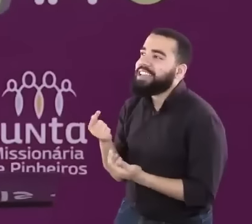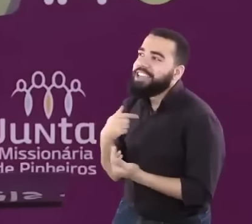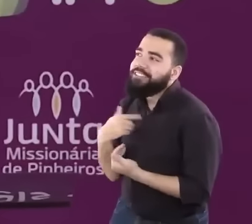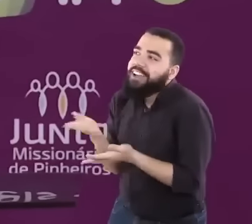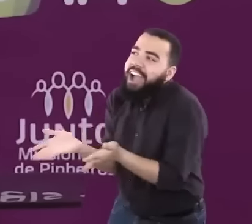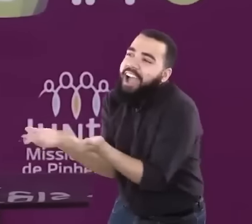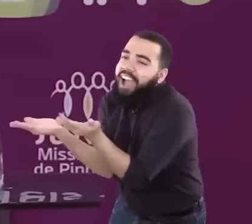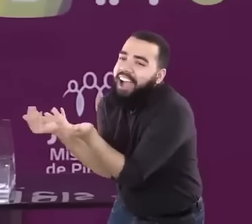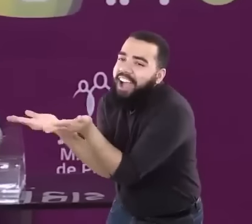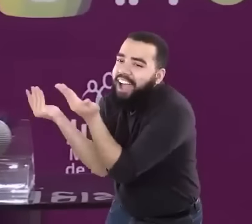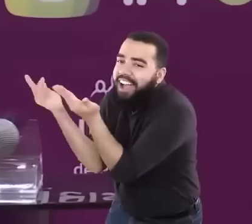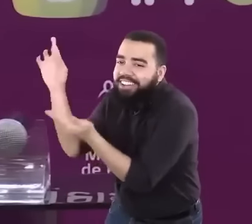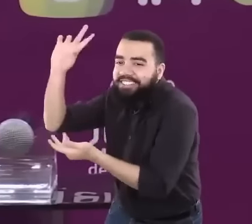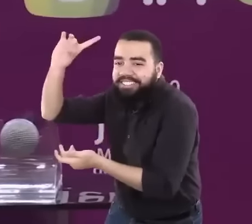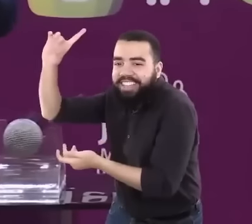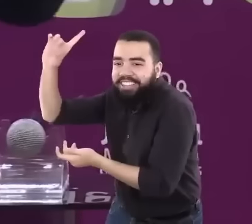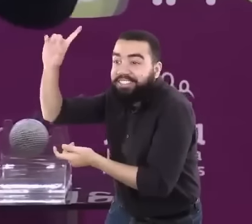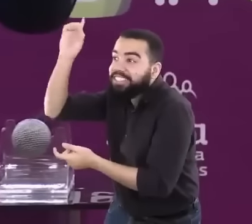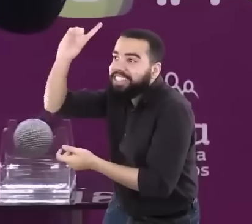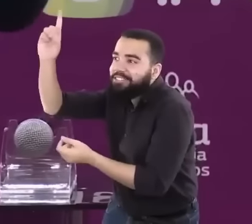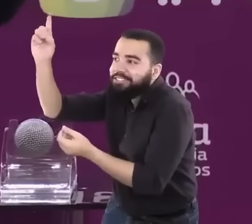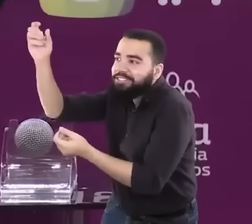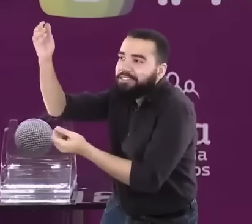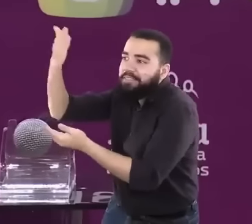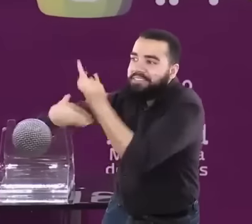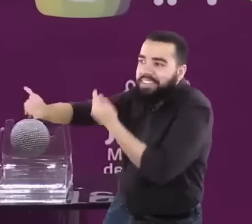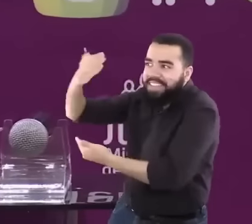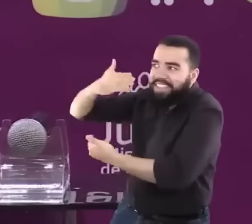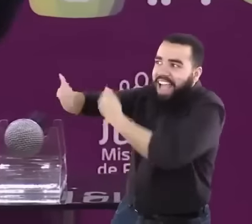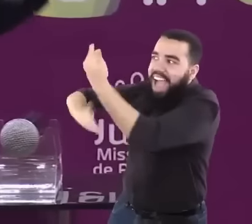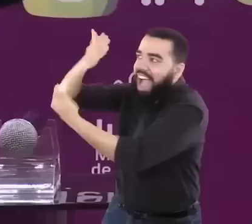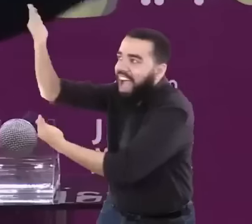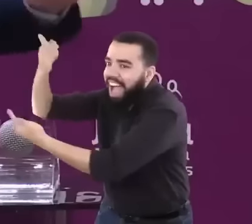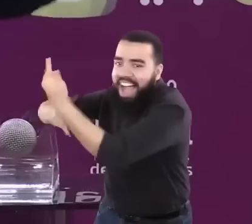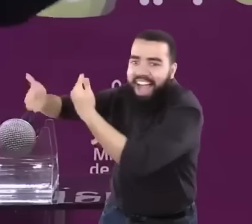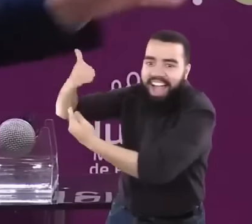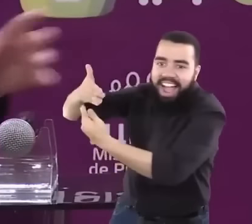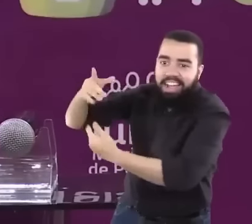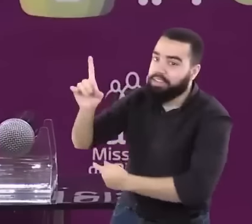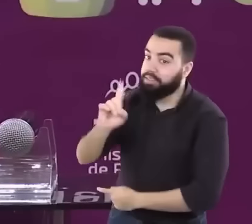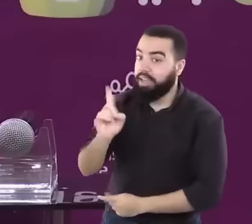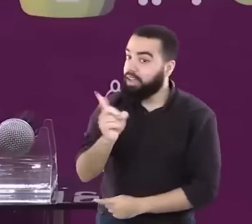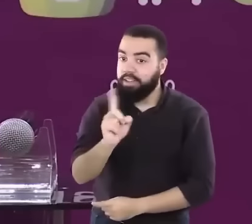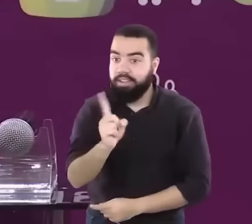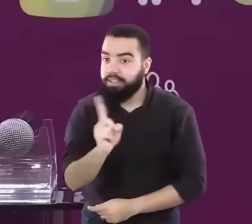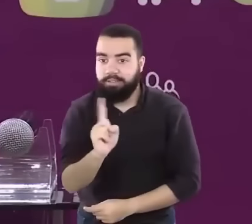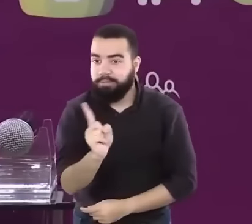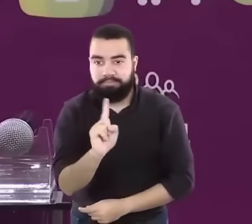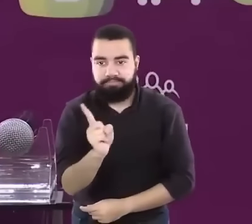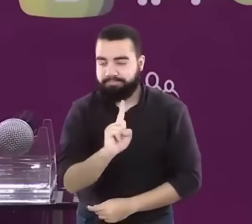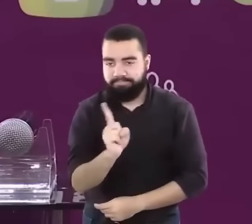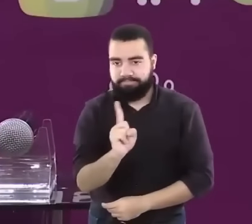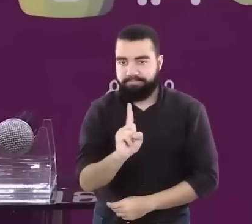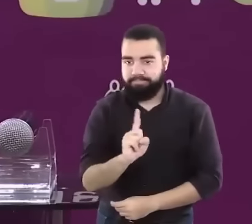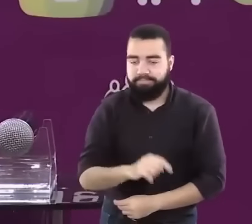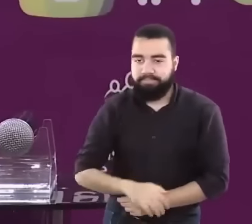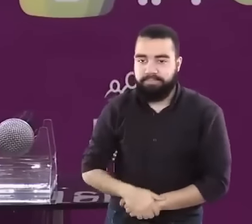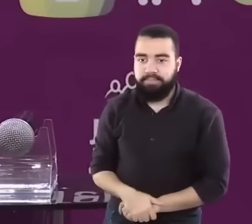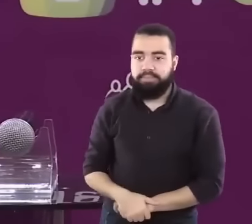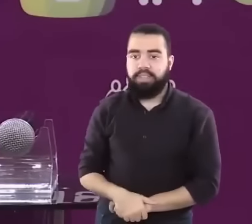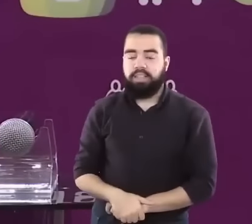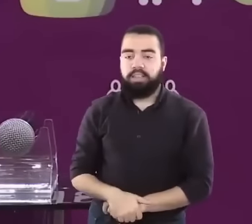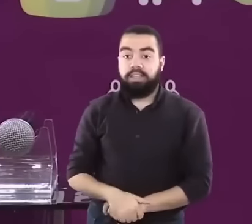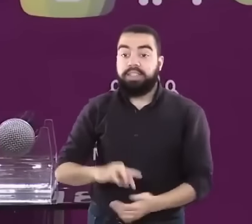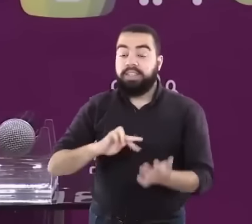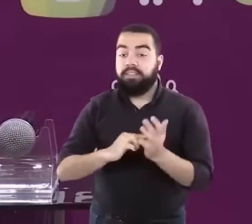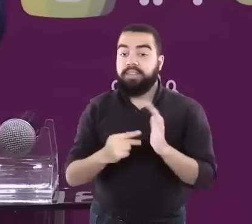é isso não é que não é barganha o sentido do texto é outro